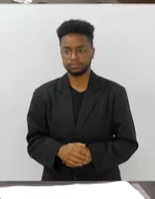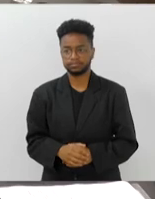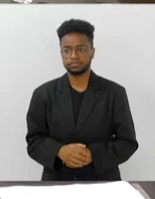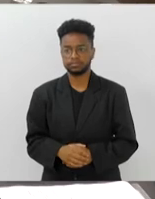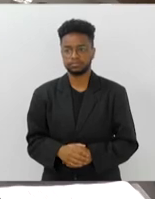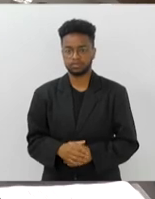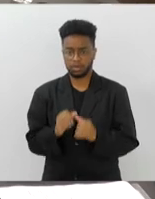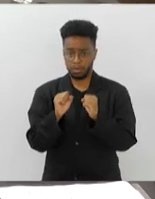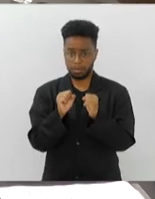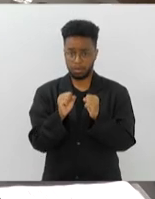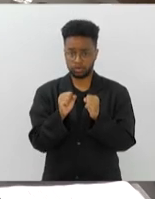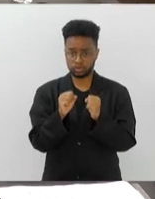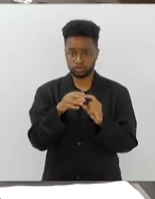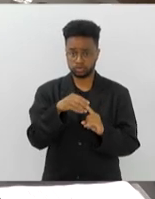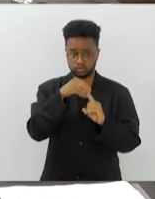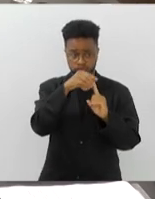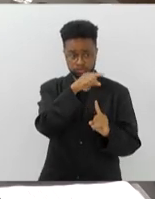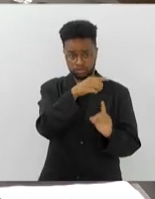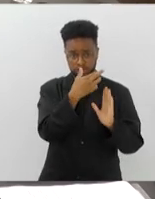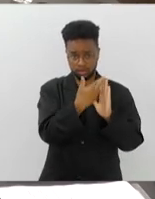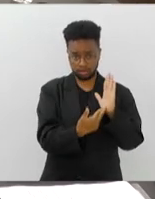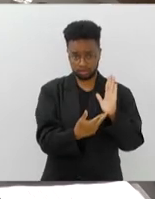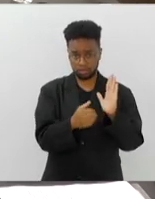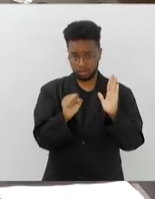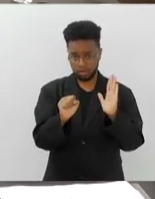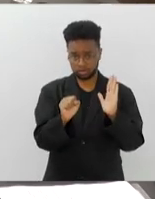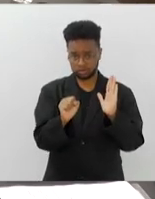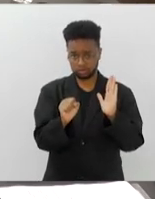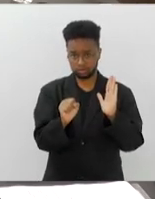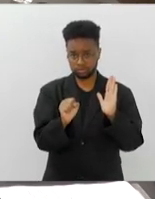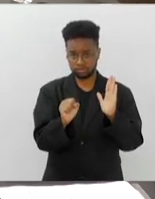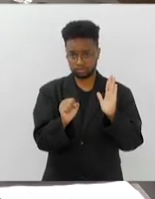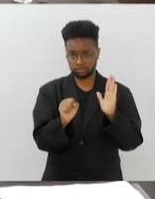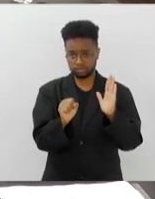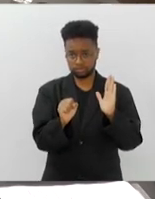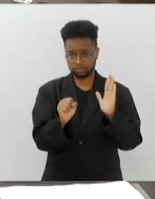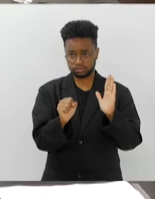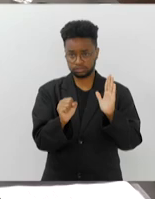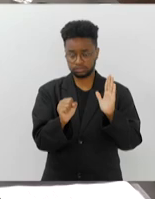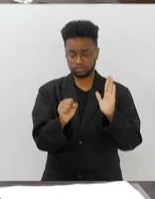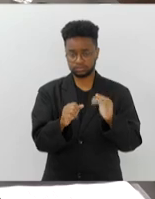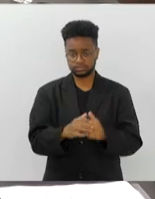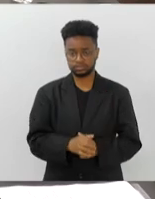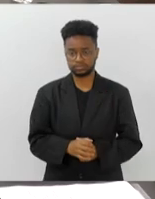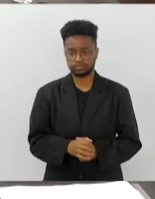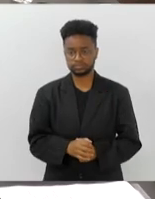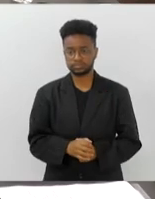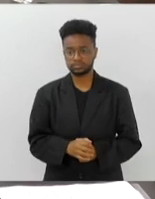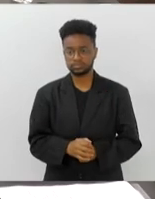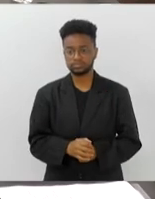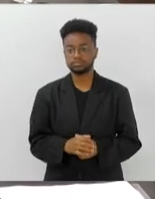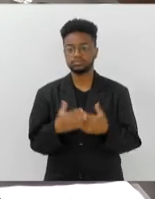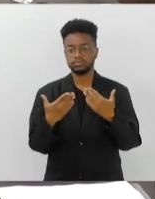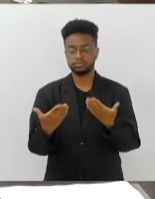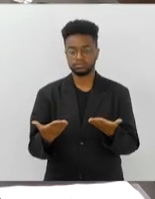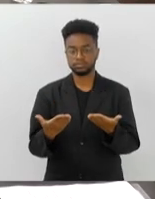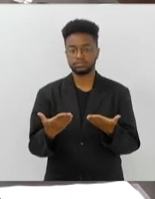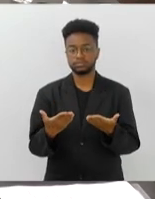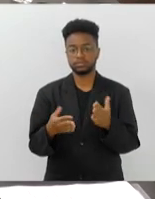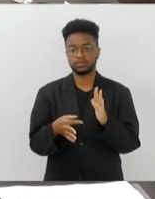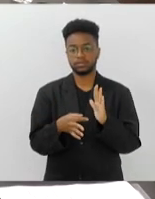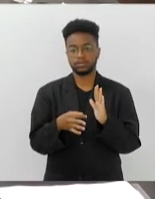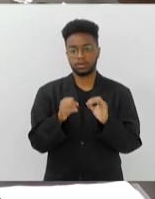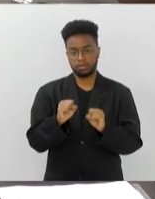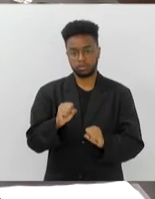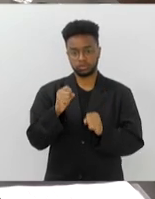Posso, então, designar o deputado Luiz Paulo como relator? Porque o deputado Delaroli não está aqui. Então, em parecer,